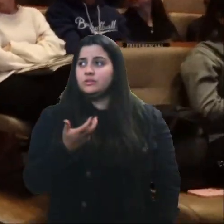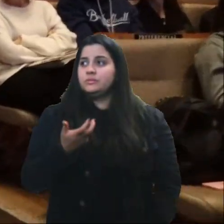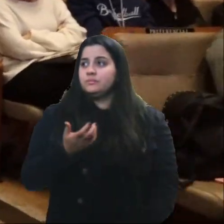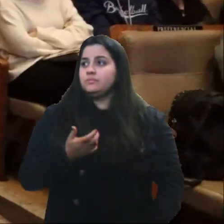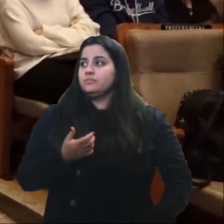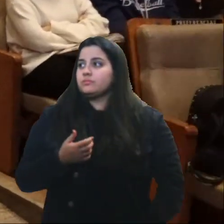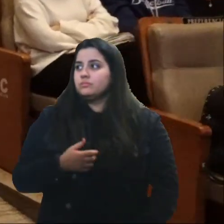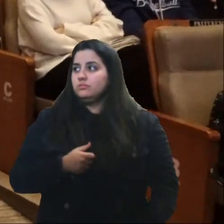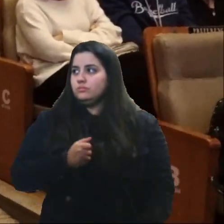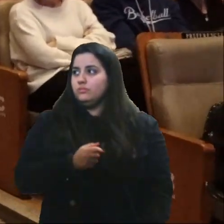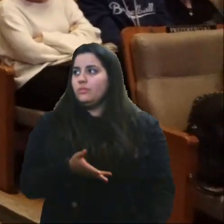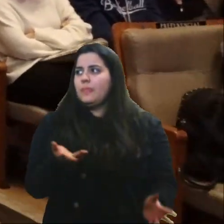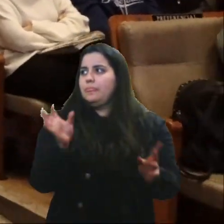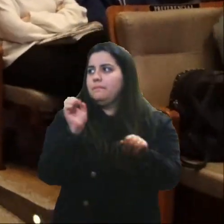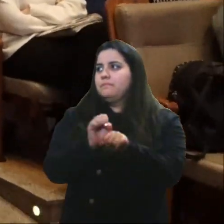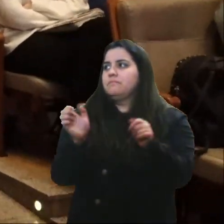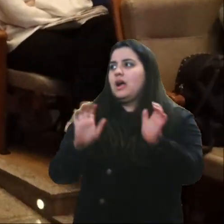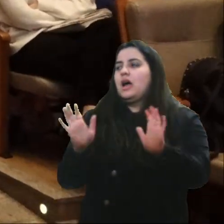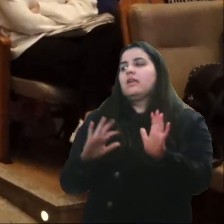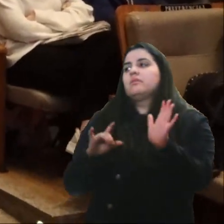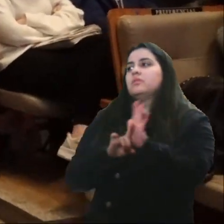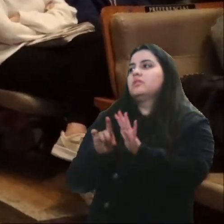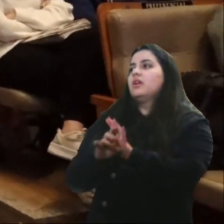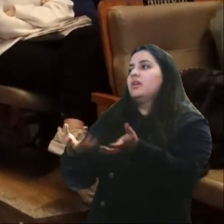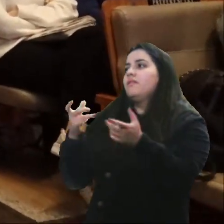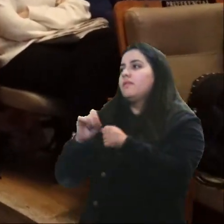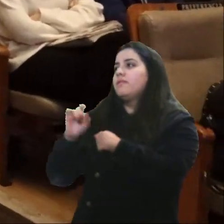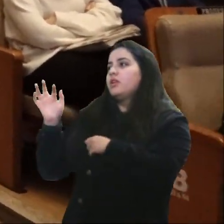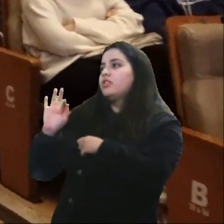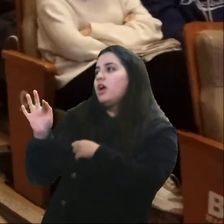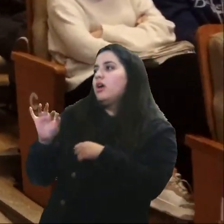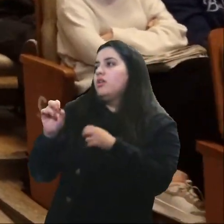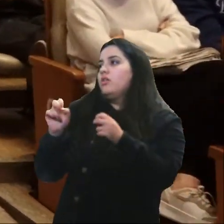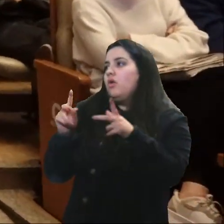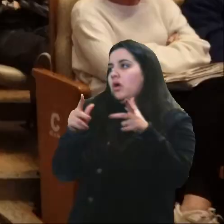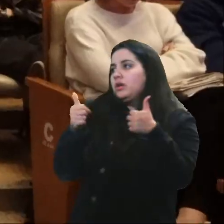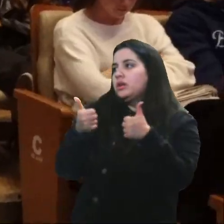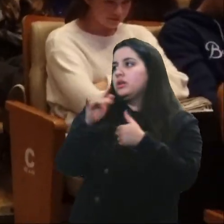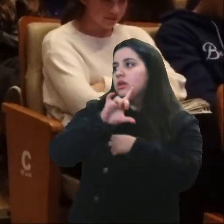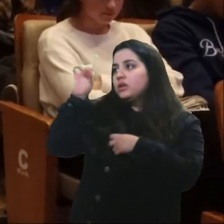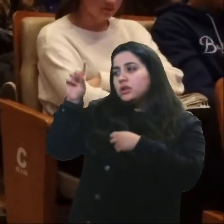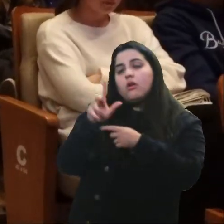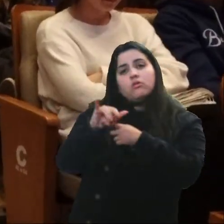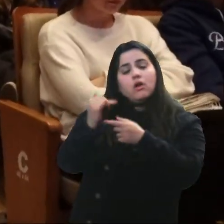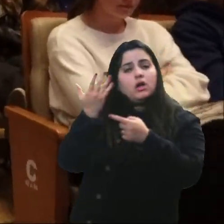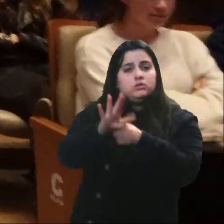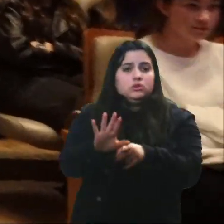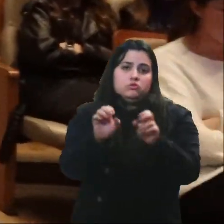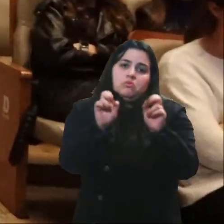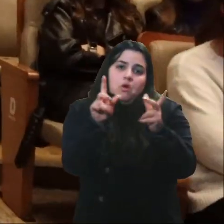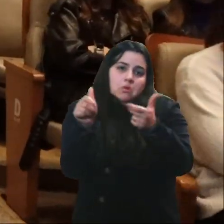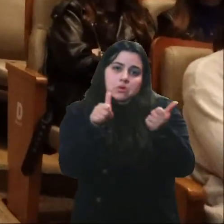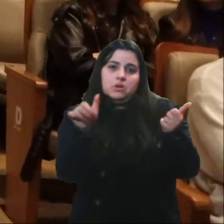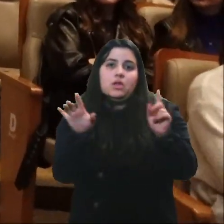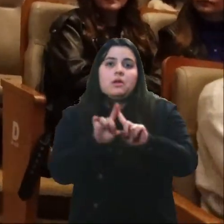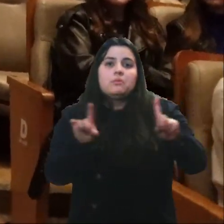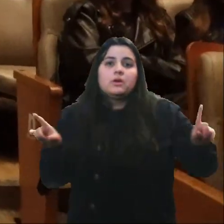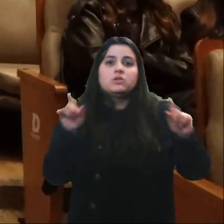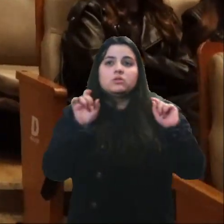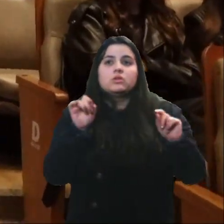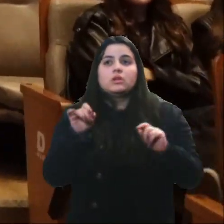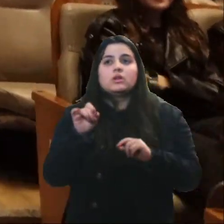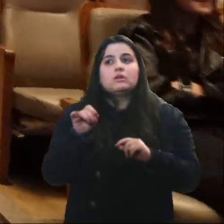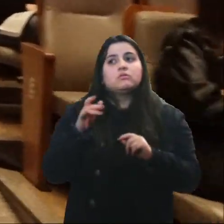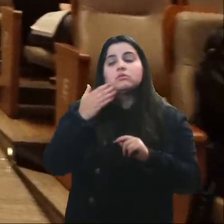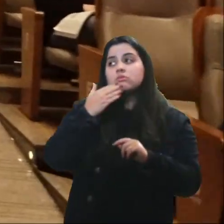Para de perguntar tanto o que você quer fazer de faculdade. Tudo bem, Deus vai te ajudar nisso, mas que tal você pedir agora para quando você andar,